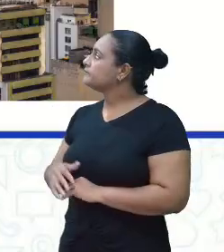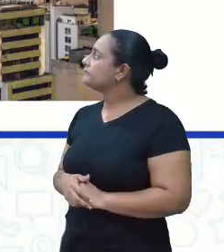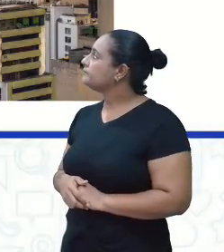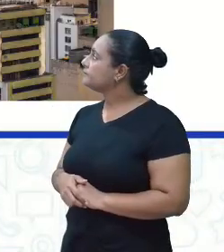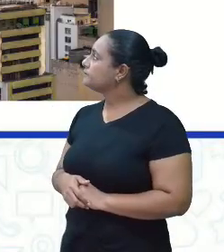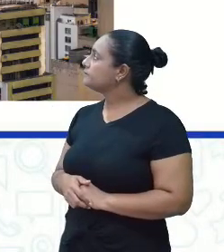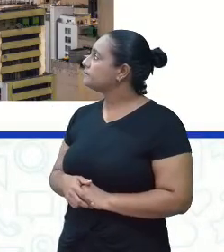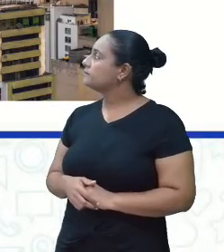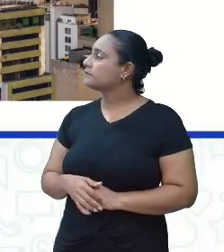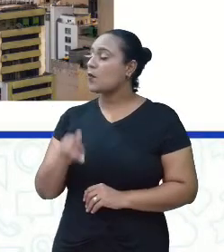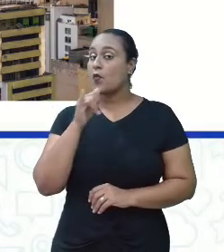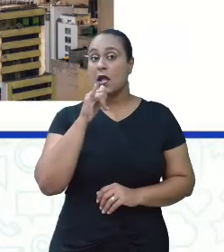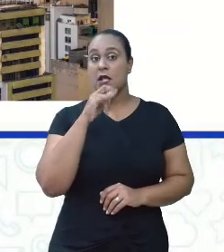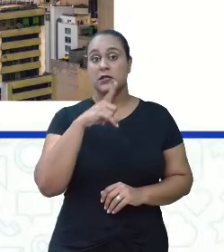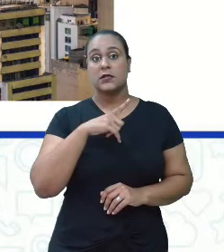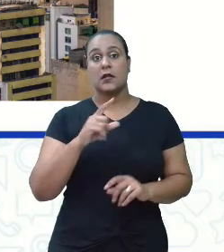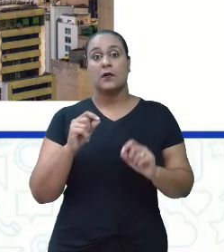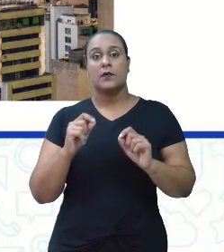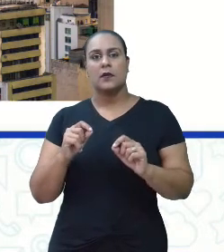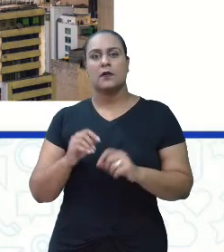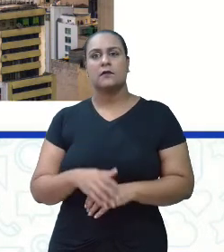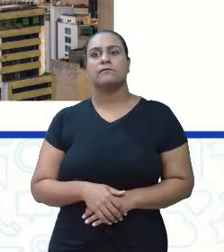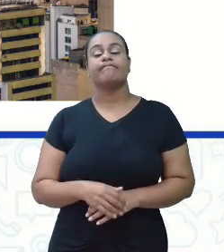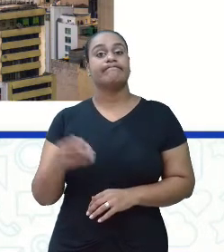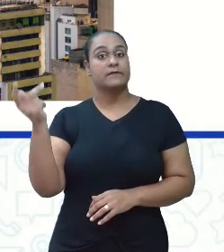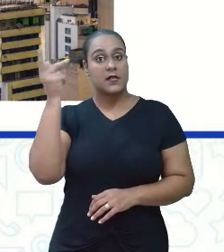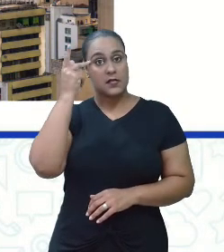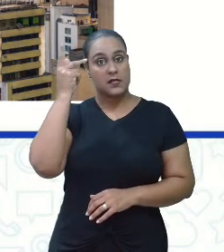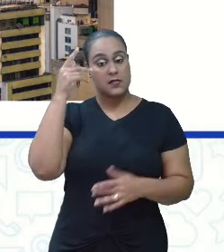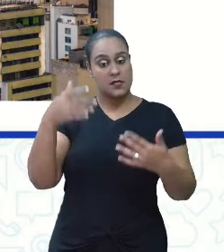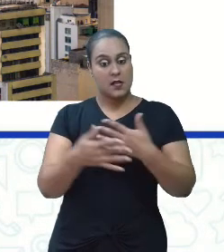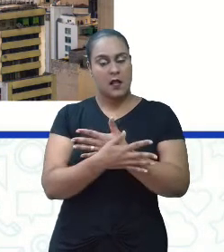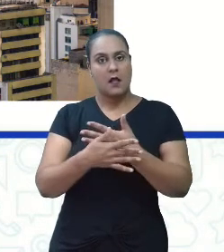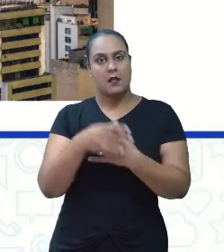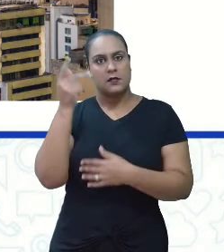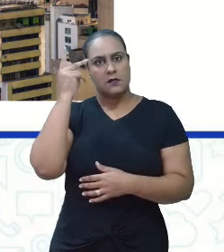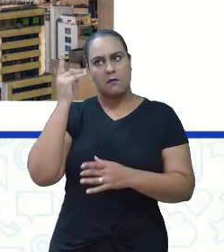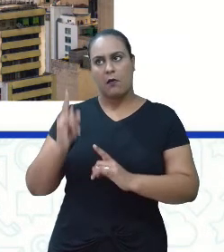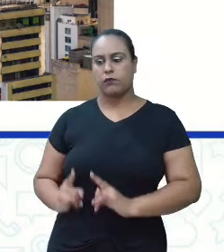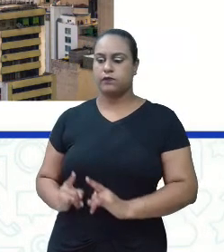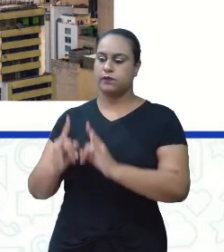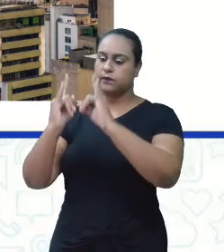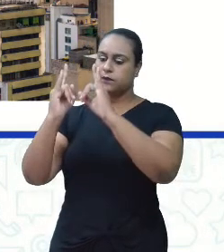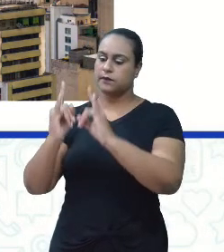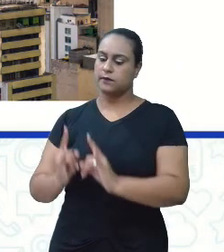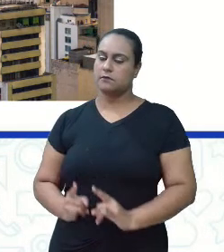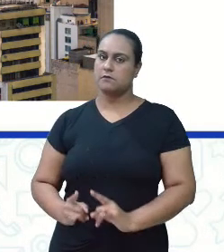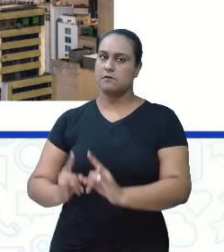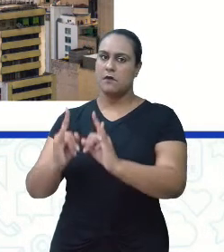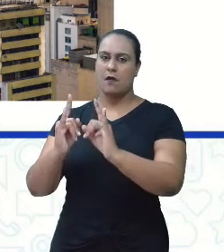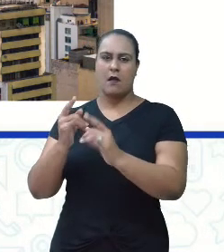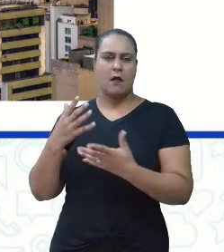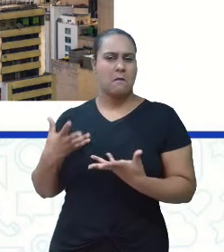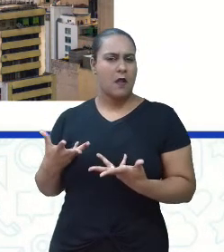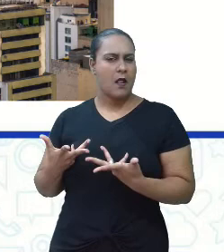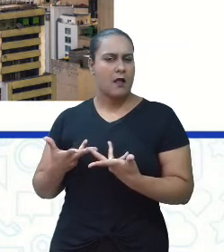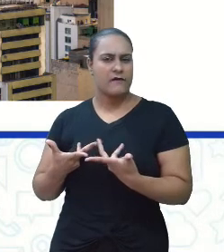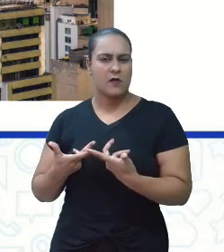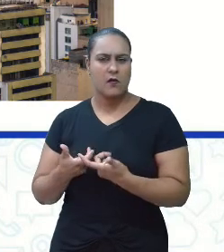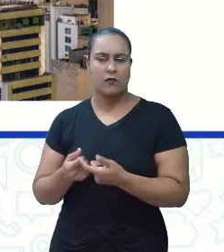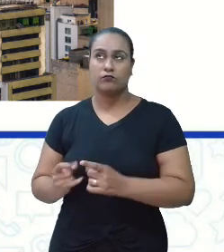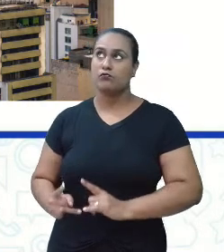ó. Temos aqui a grande cidade de São Paulo, né? Aqueles prédios maravilhosos com várias altitudes,